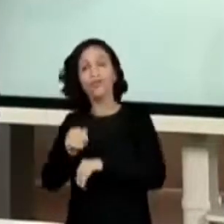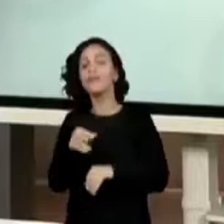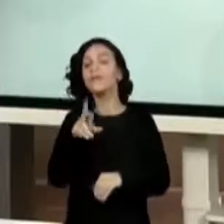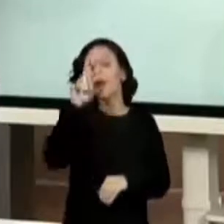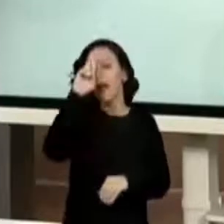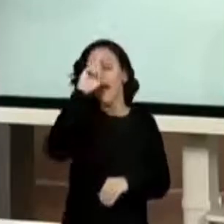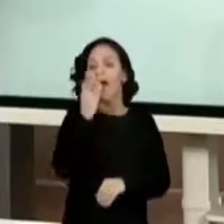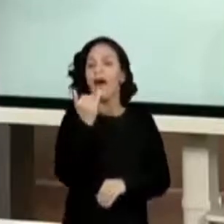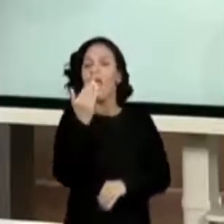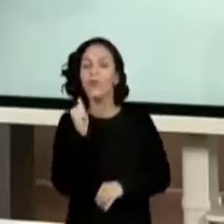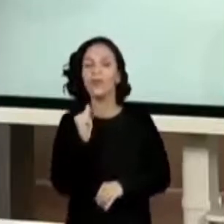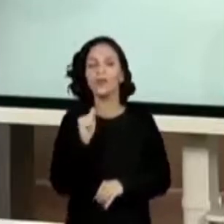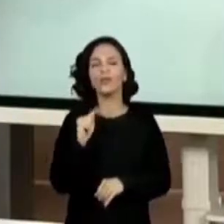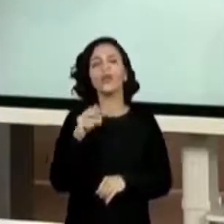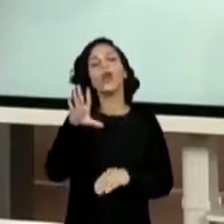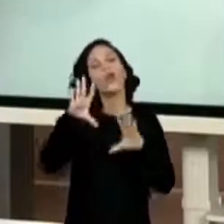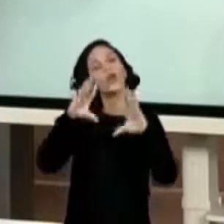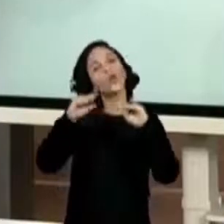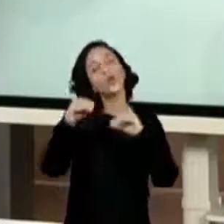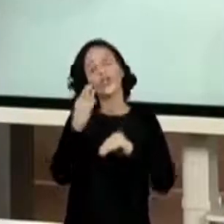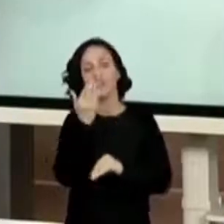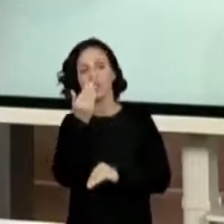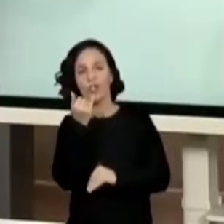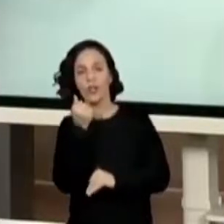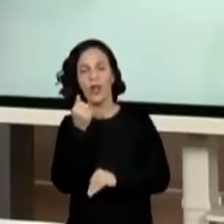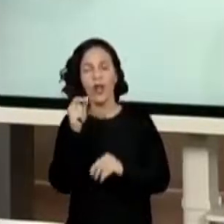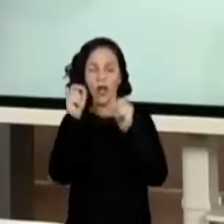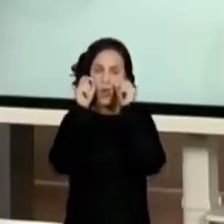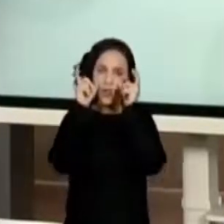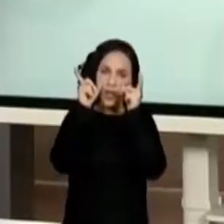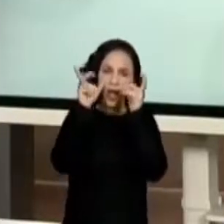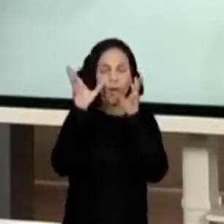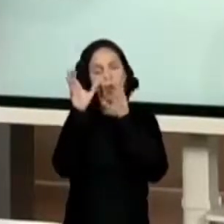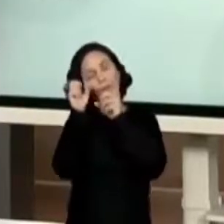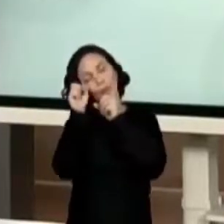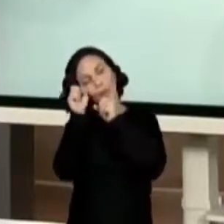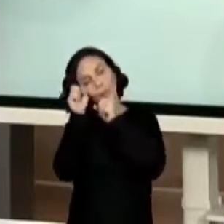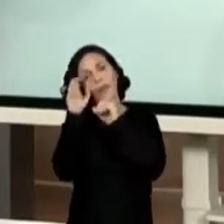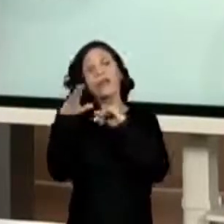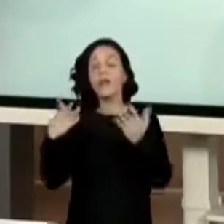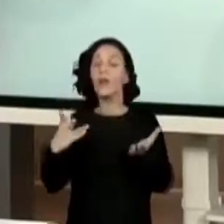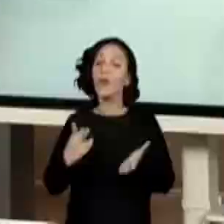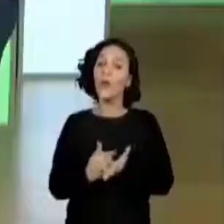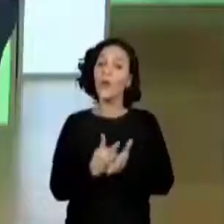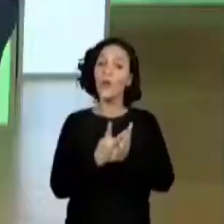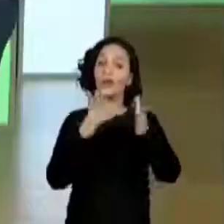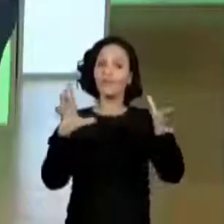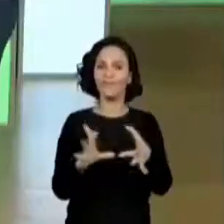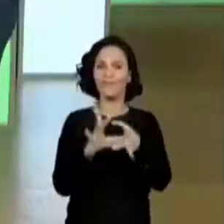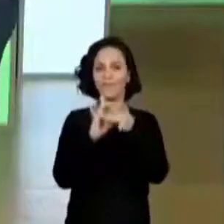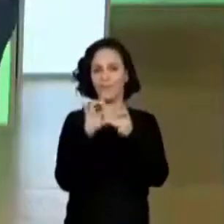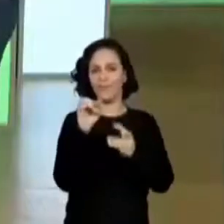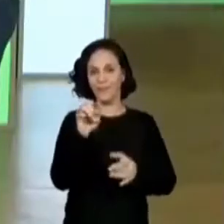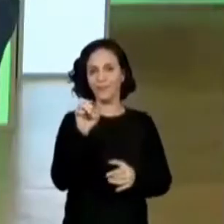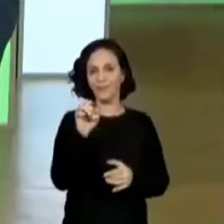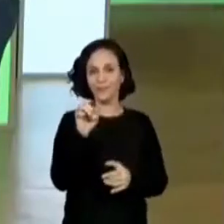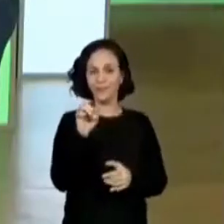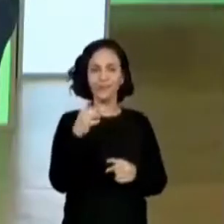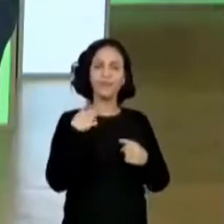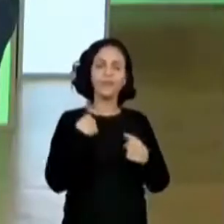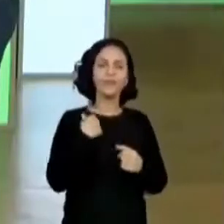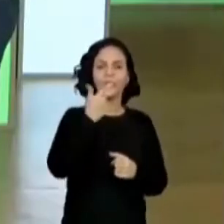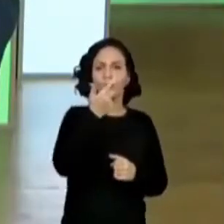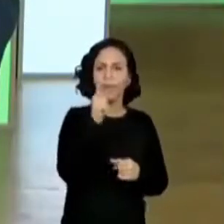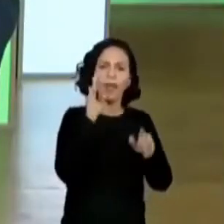almoço, jantar, dormir, acordar. Então, a gente já vai continuar, na verdade, vendo agora algumas coisas